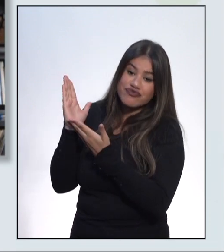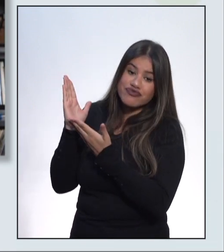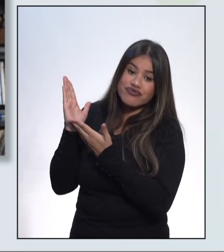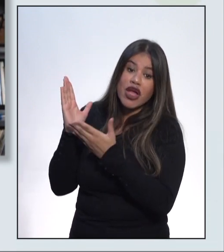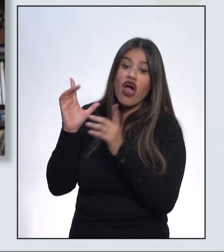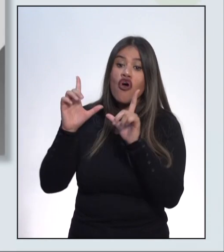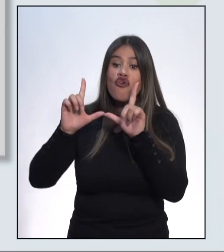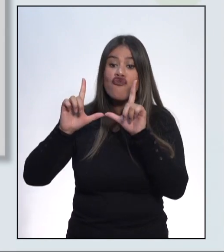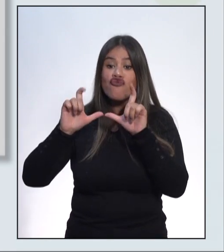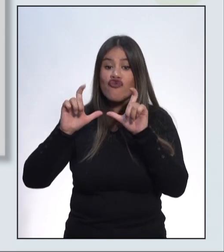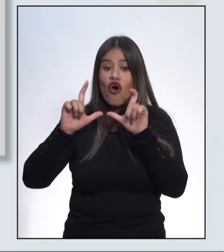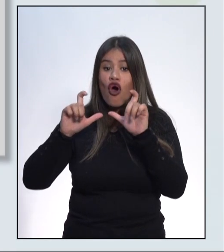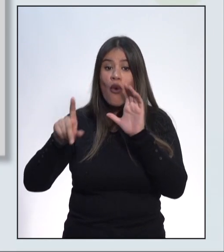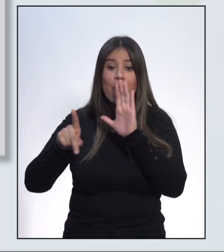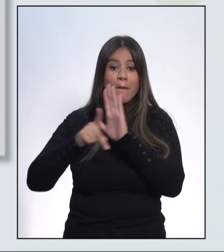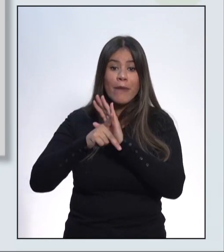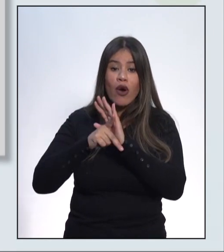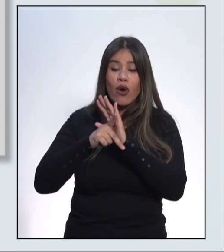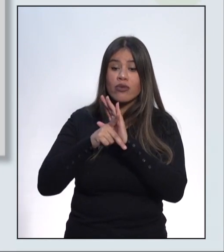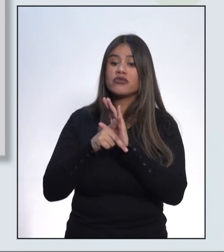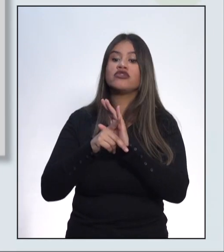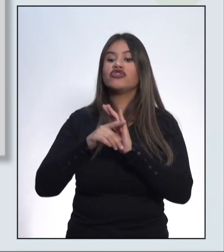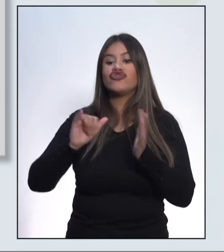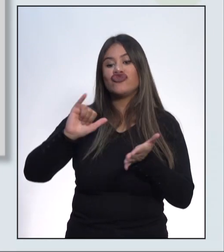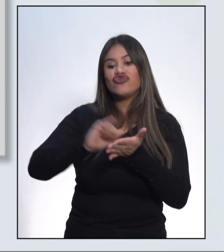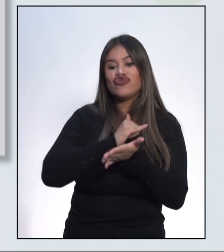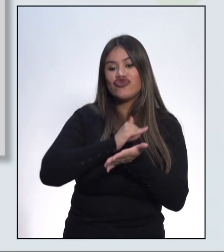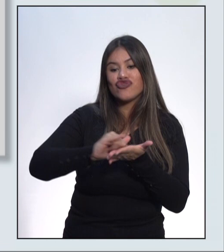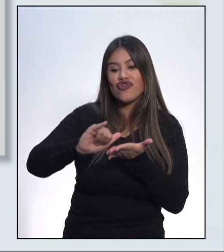a cidade fazendo uma foto clássica de algum